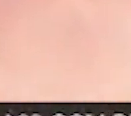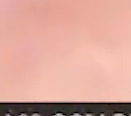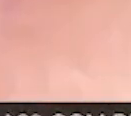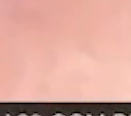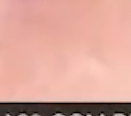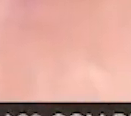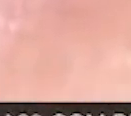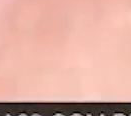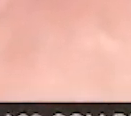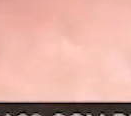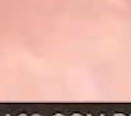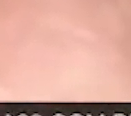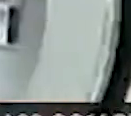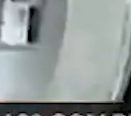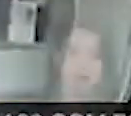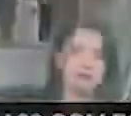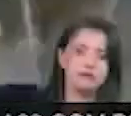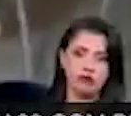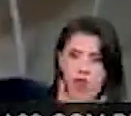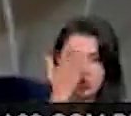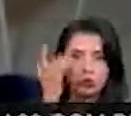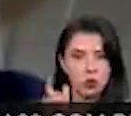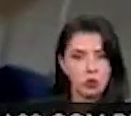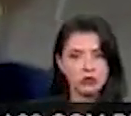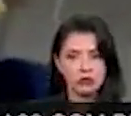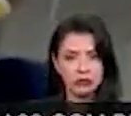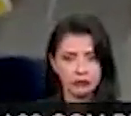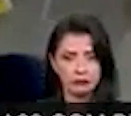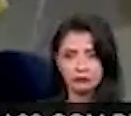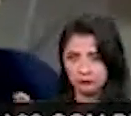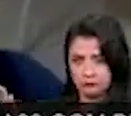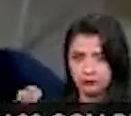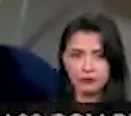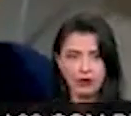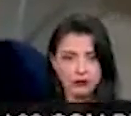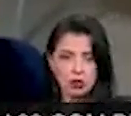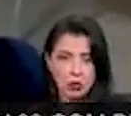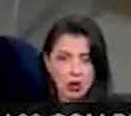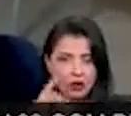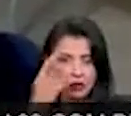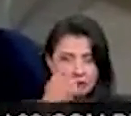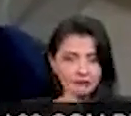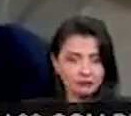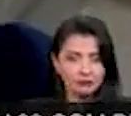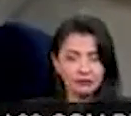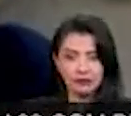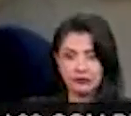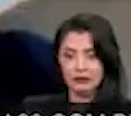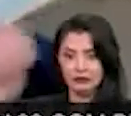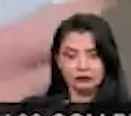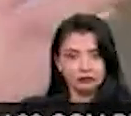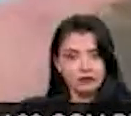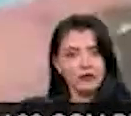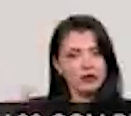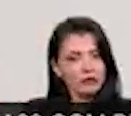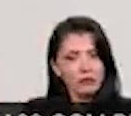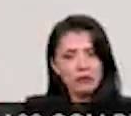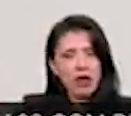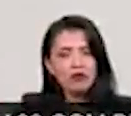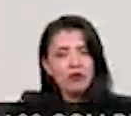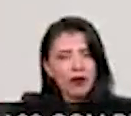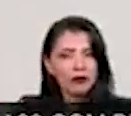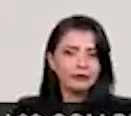no JR23. Fabrício teve uma doença rara na córnea e passou por diversos médicos.